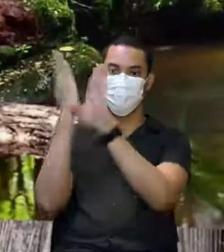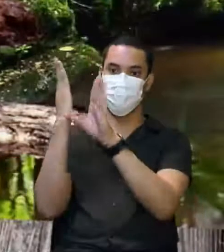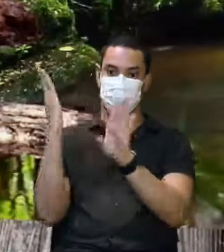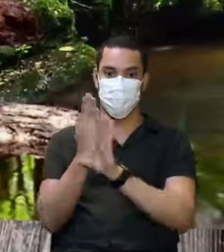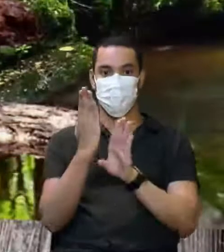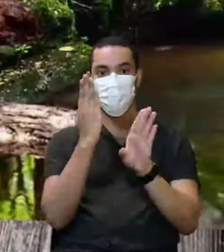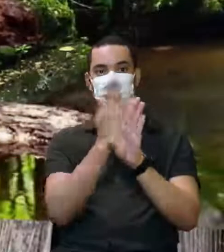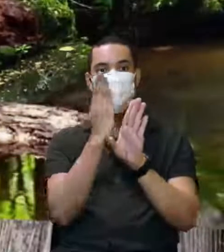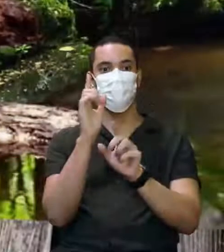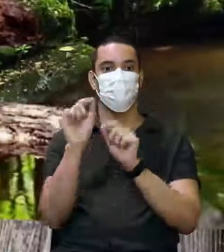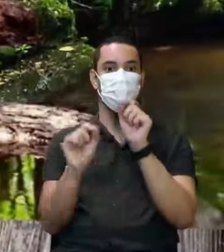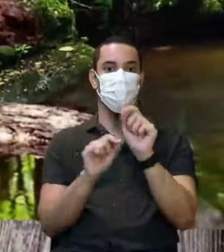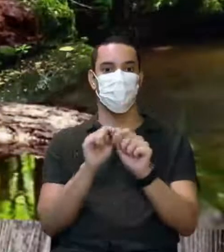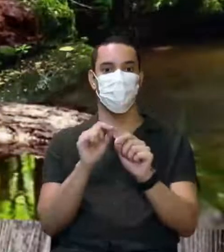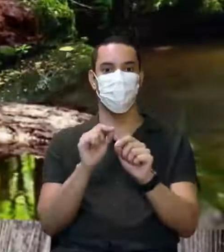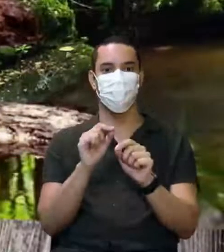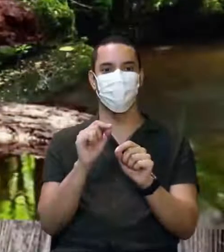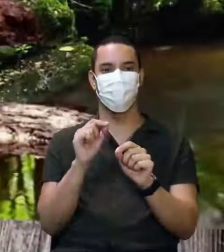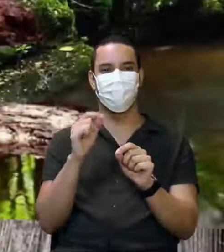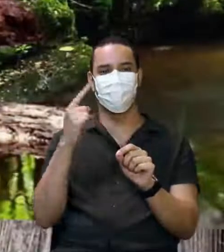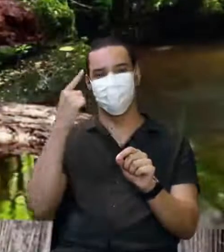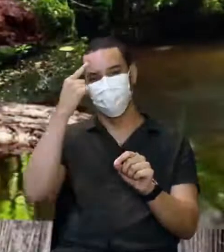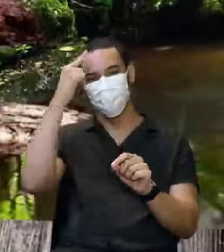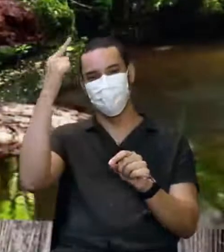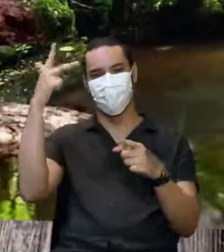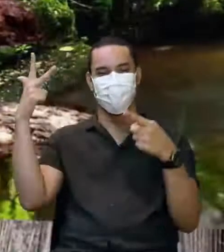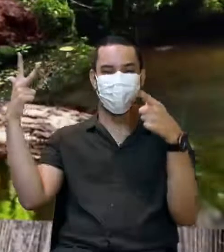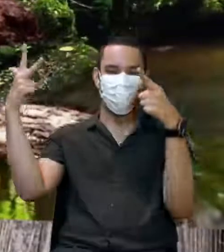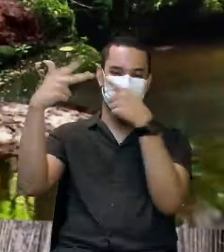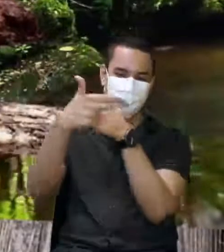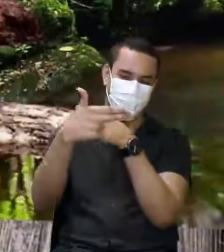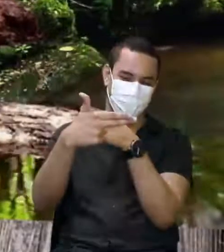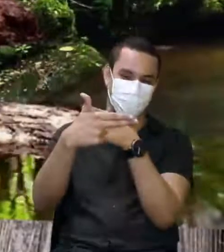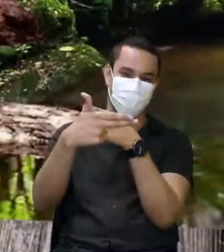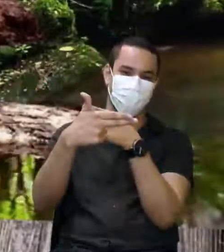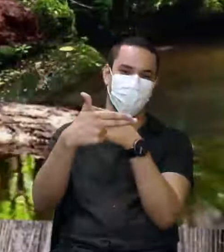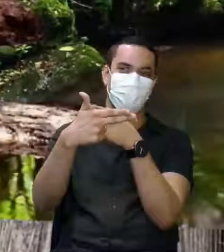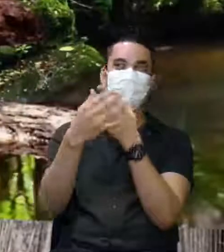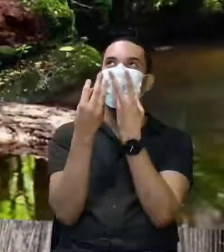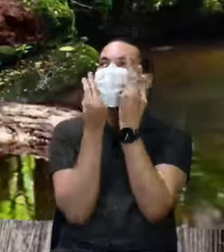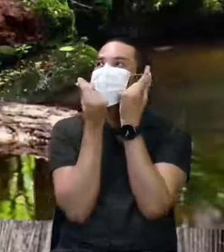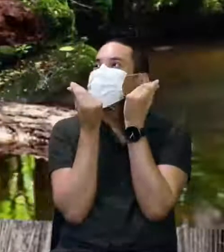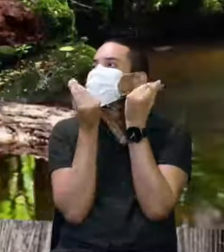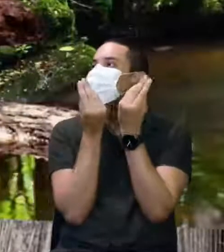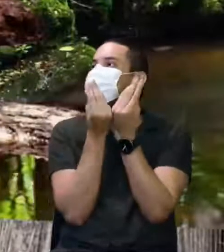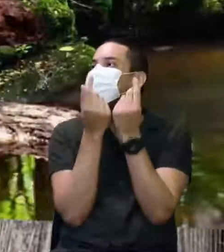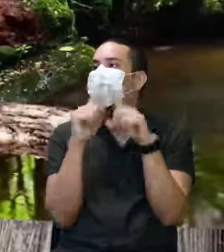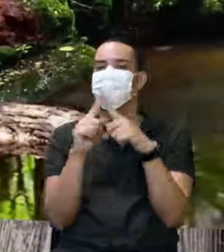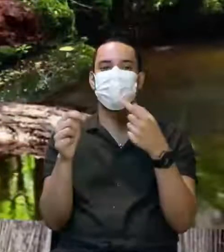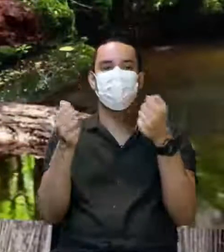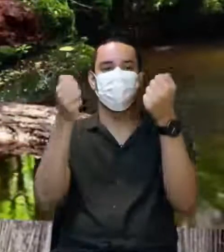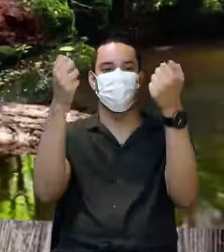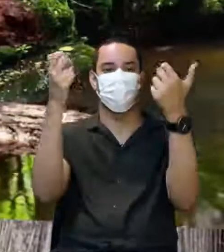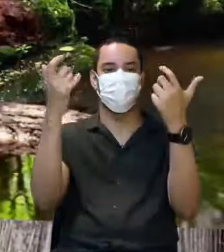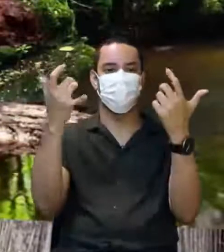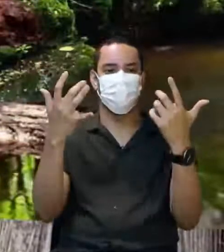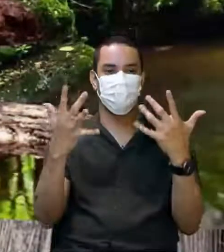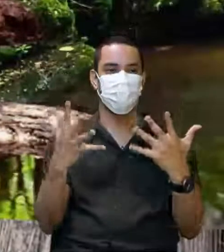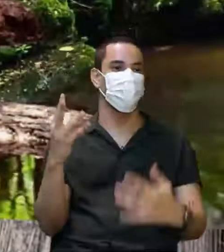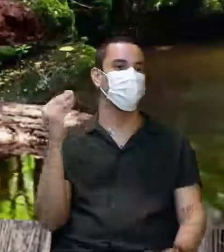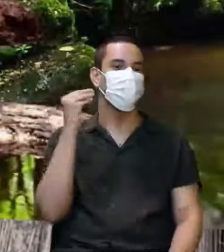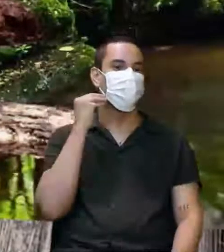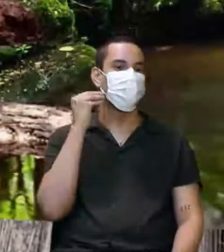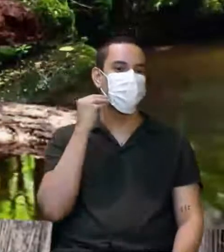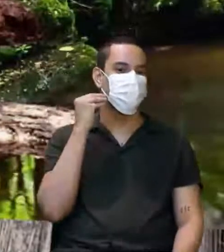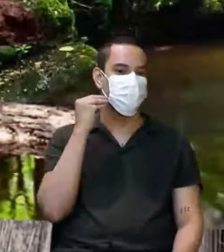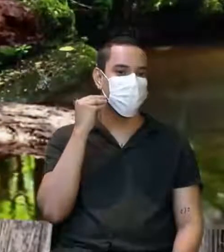descobrindo, agora fugiu a ideia, pois é, acontece, né? Mas a gente está falando das evidências